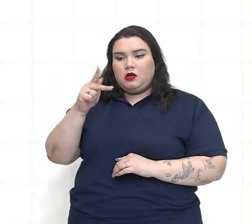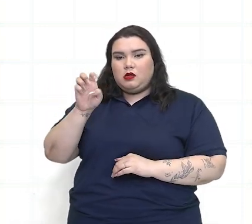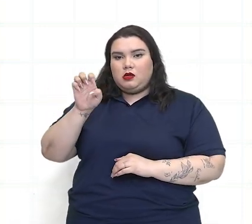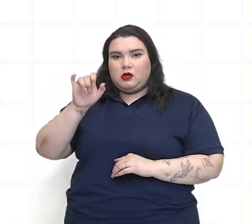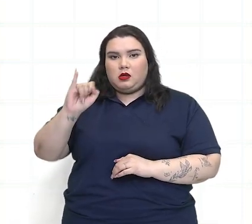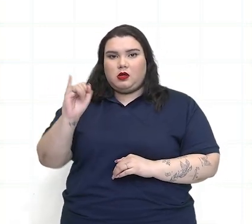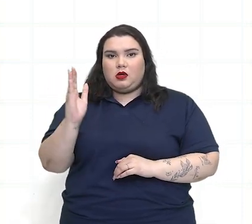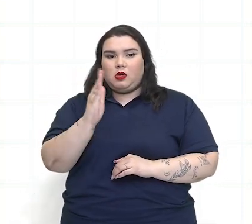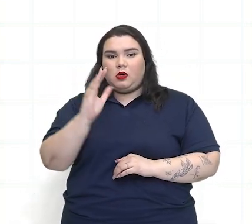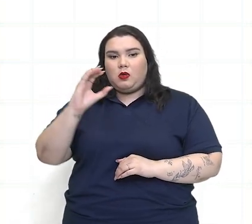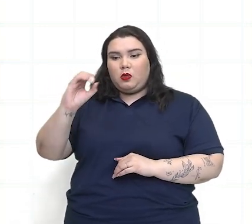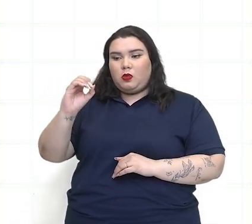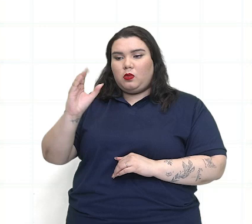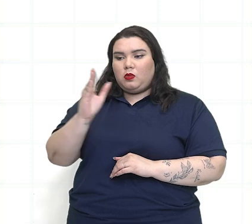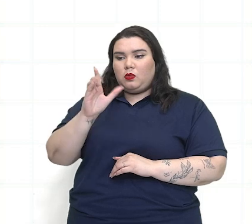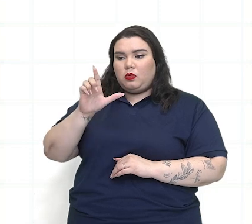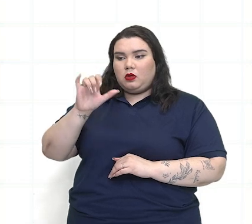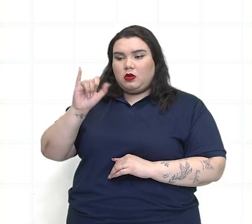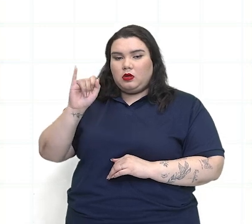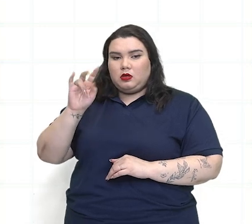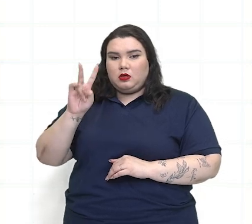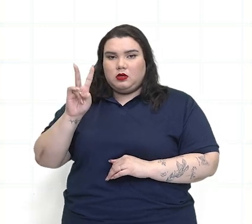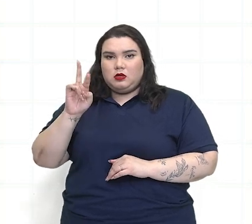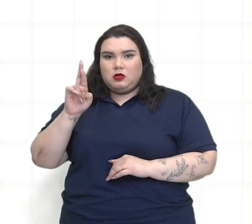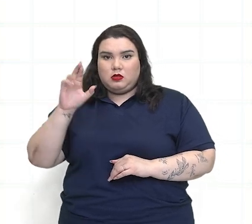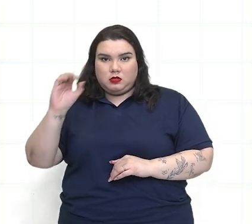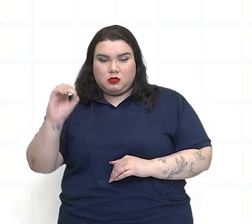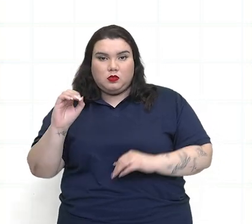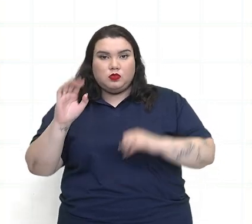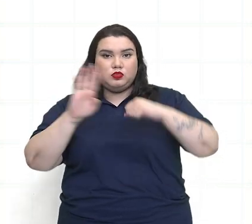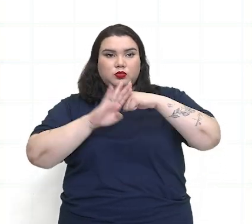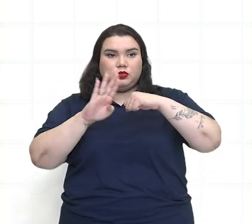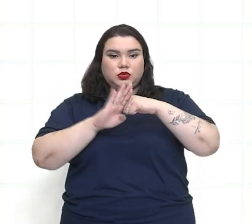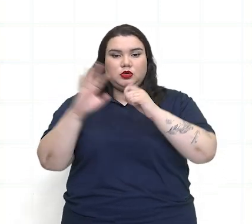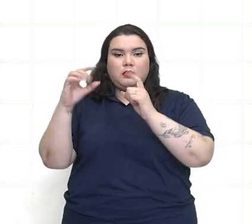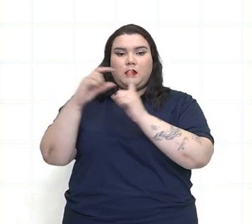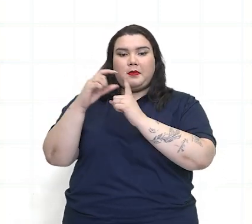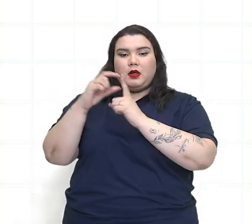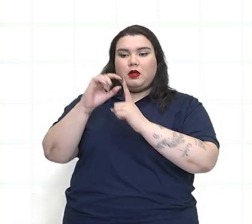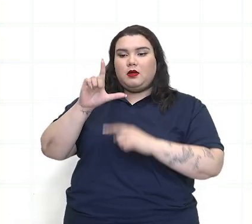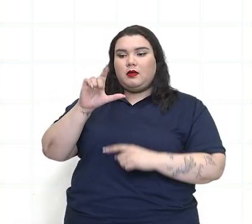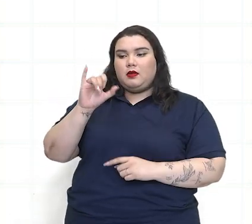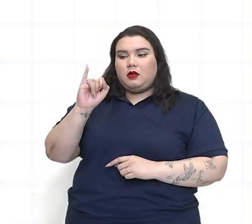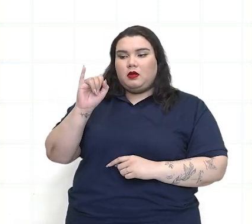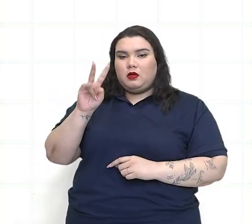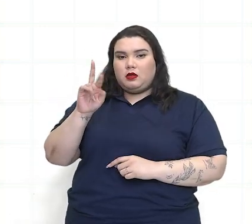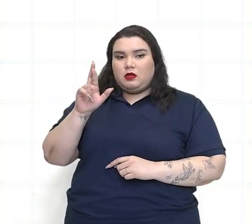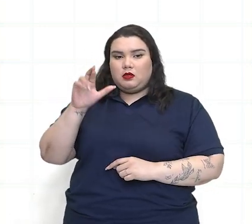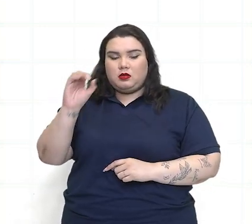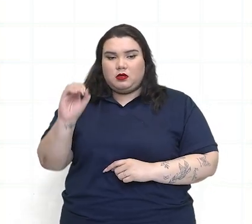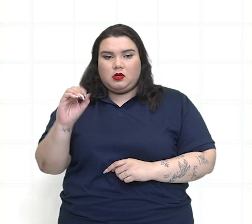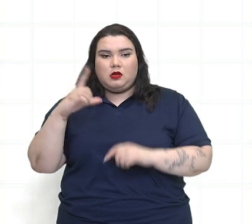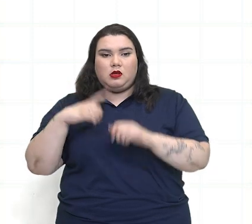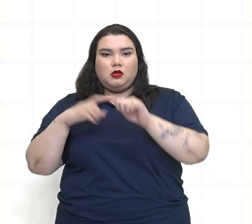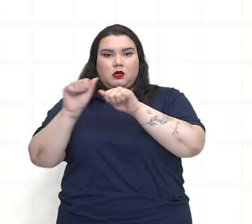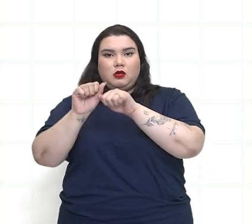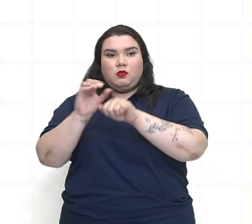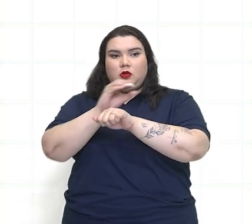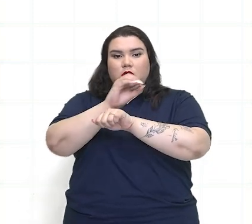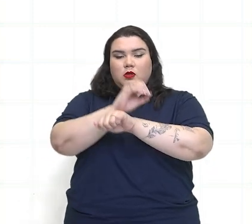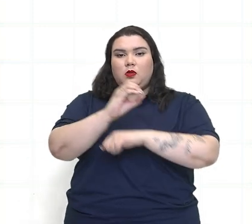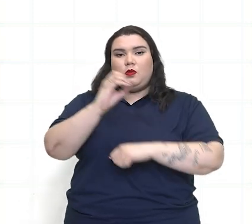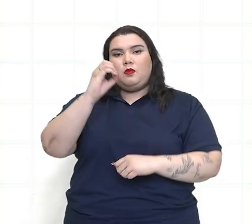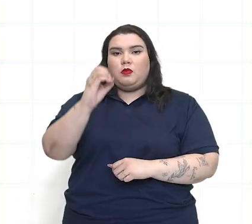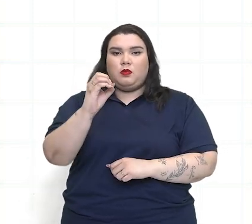Veja, eu tenho o substantivo livro, e na frente dele, anteposto ao